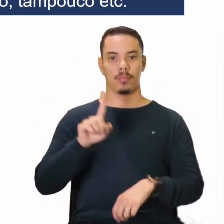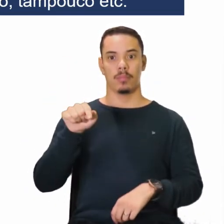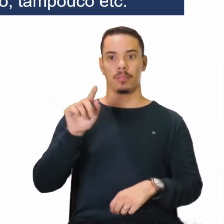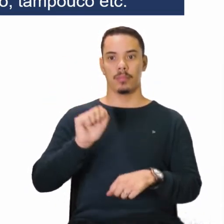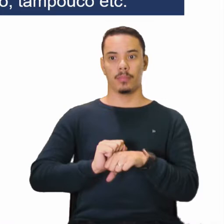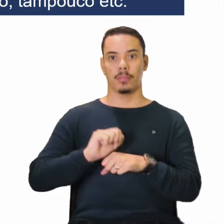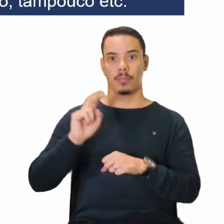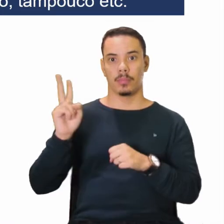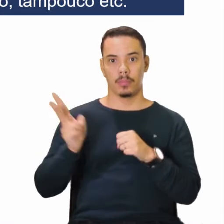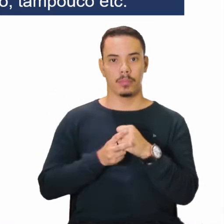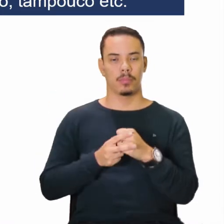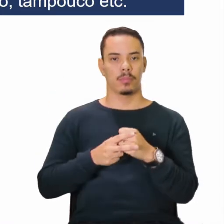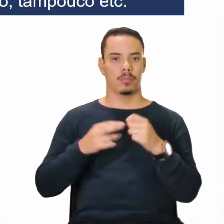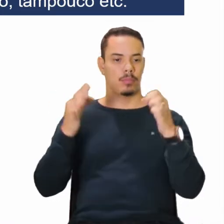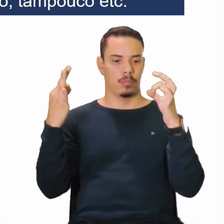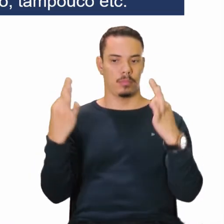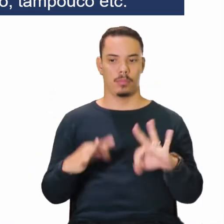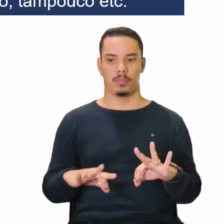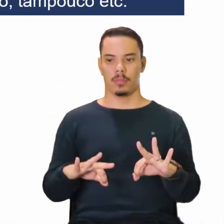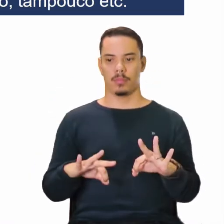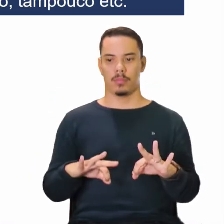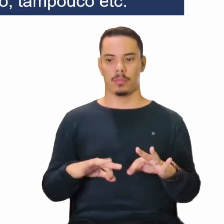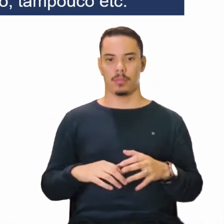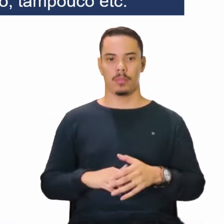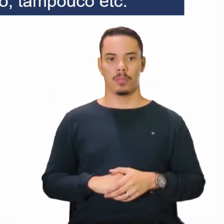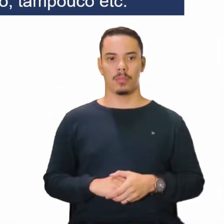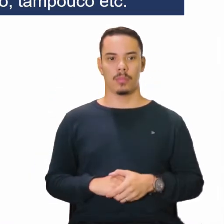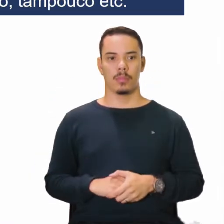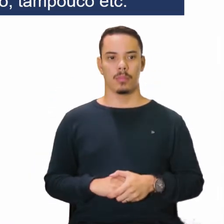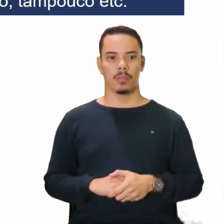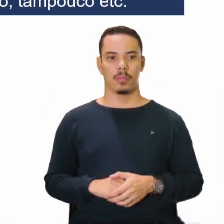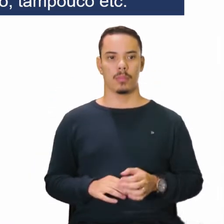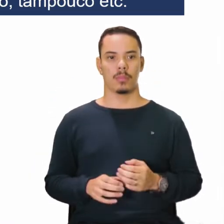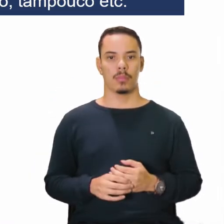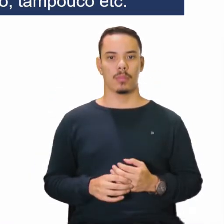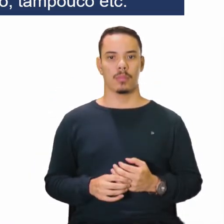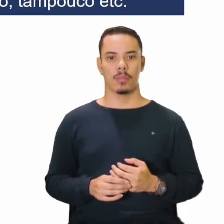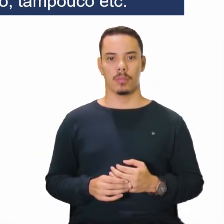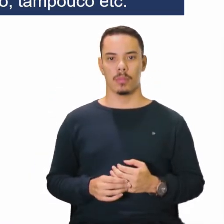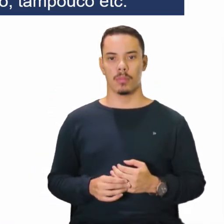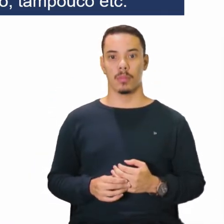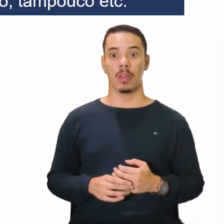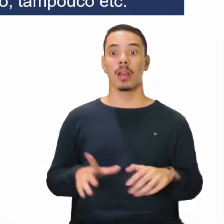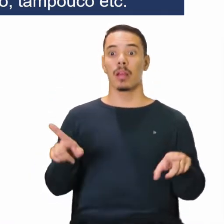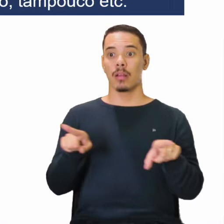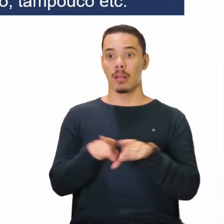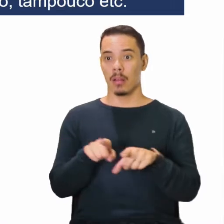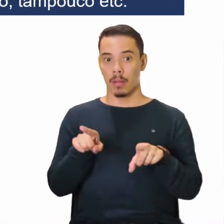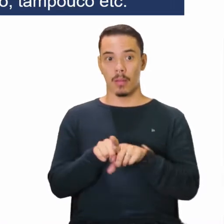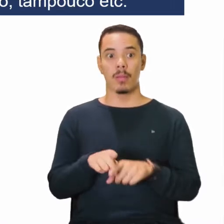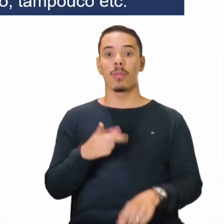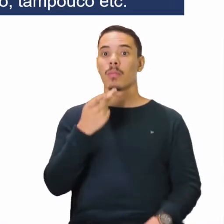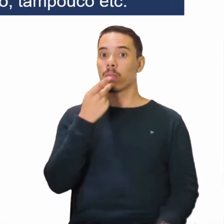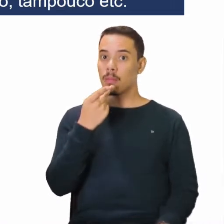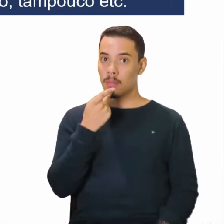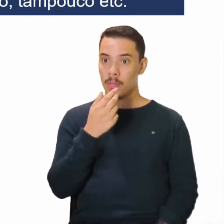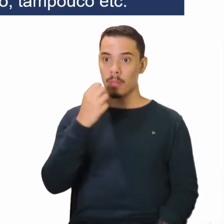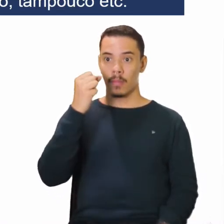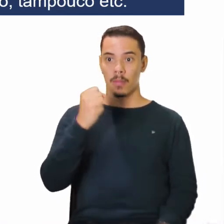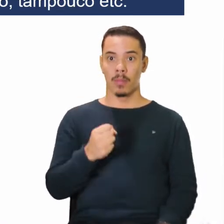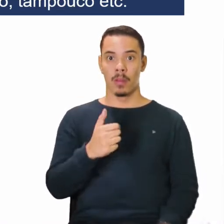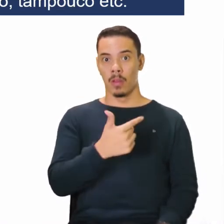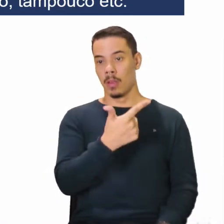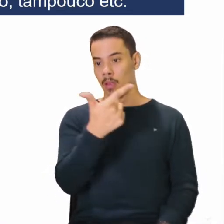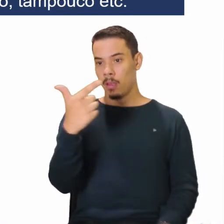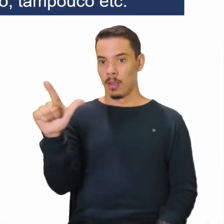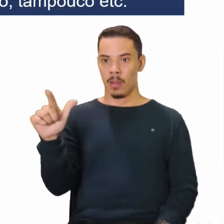de afirmação. Ah, beleza. Então, nós também podemos utilizar